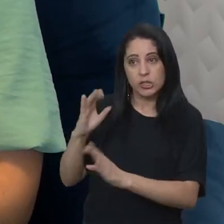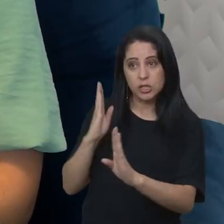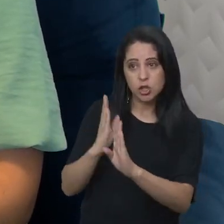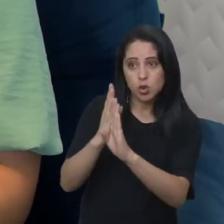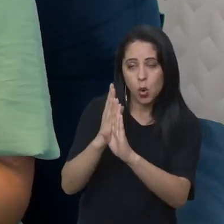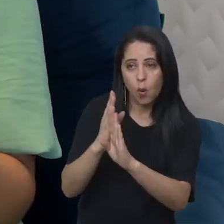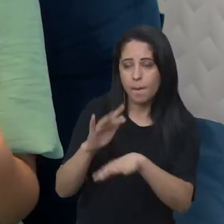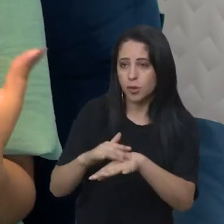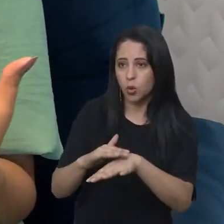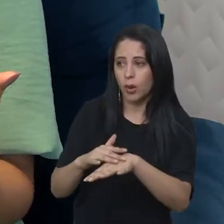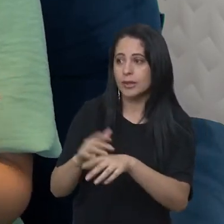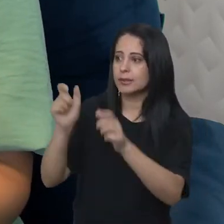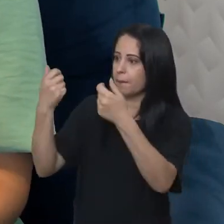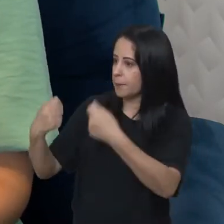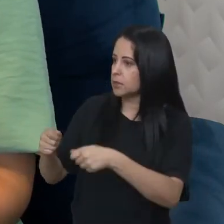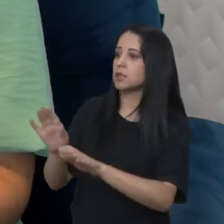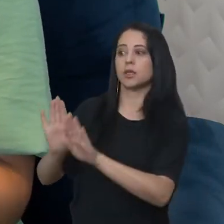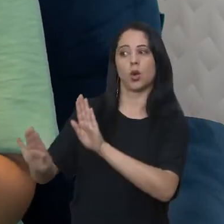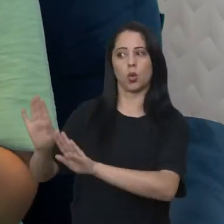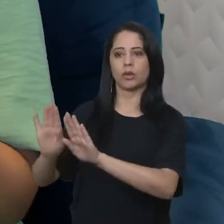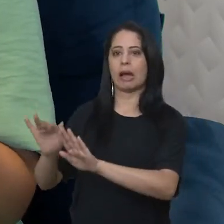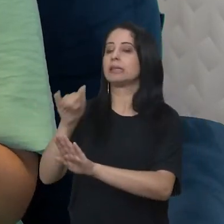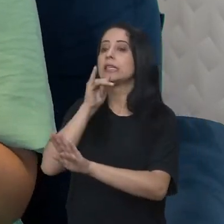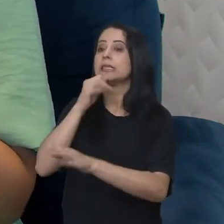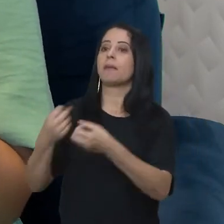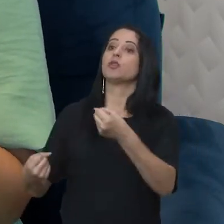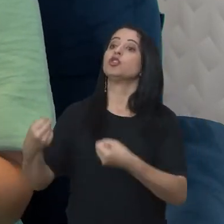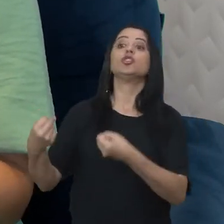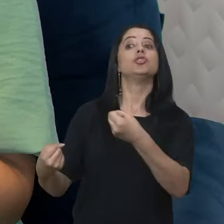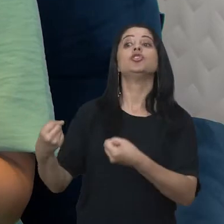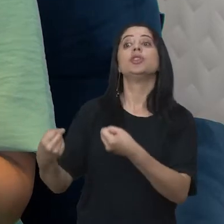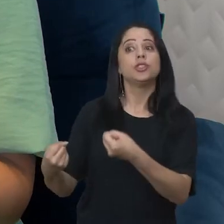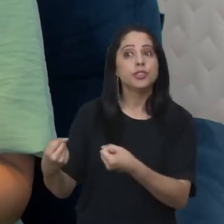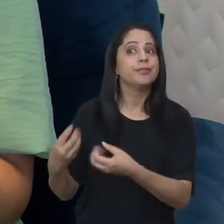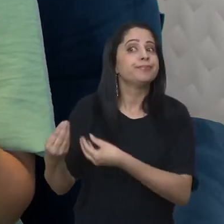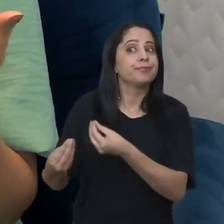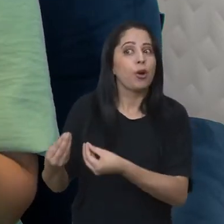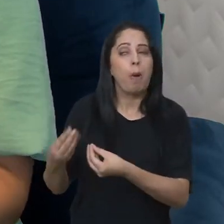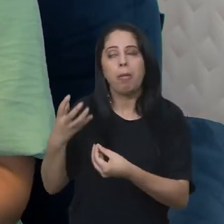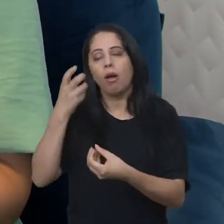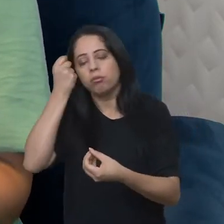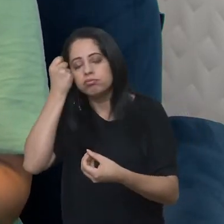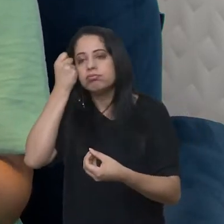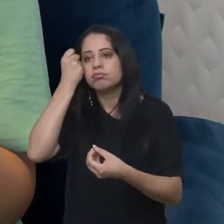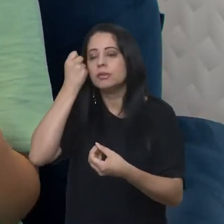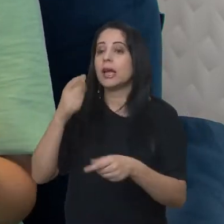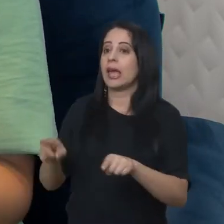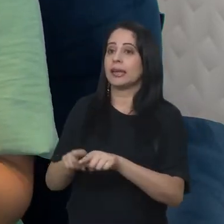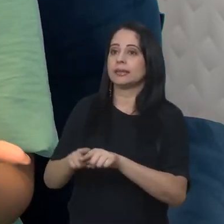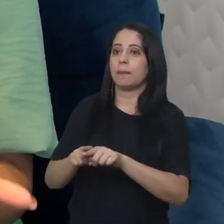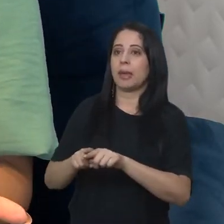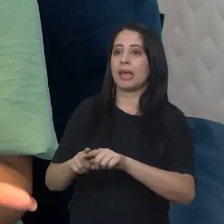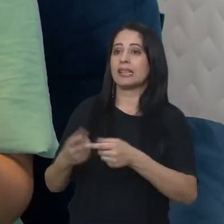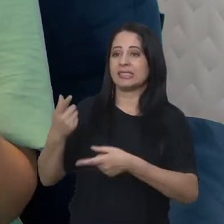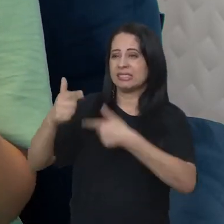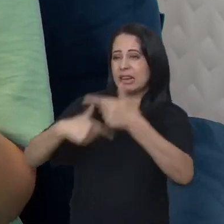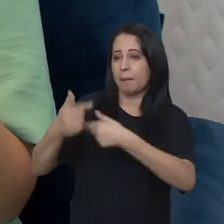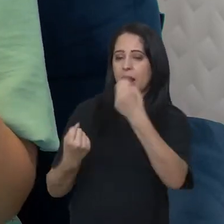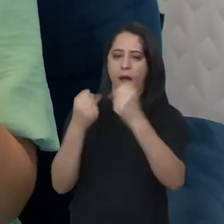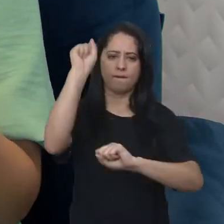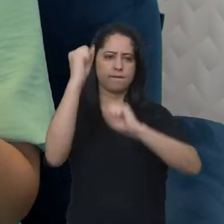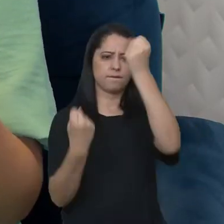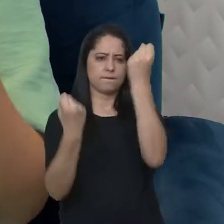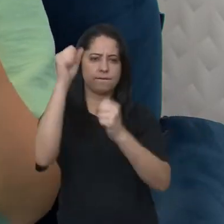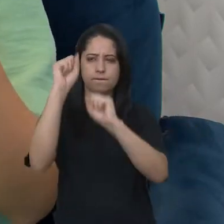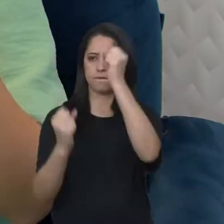diagnóstico dessa doença, de que precisa tomar muito cuidado por conta de dirigir, né, e fazer manuseio de máquinas, porque como